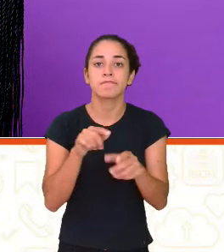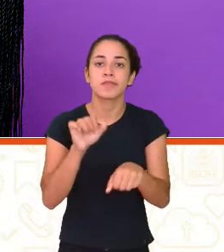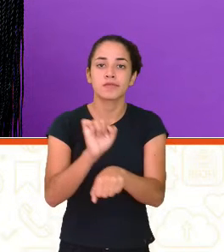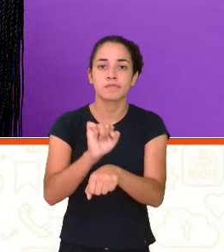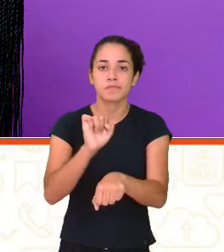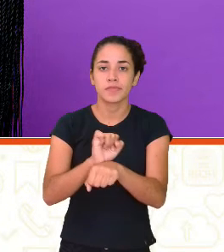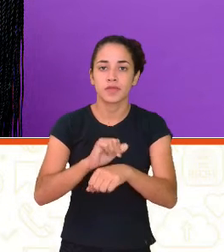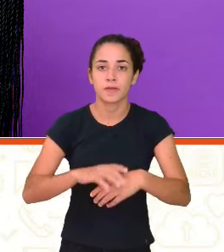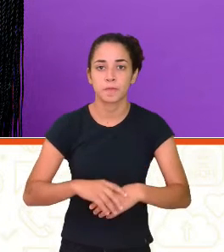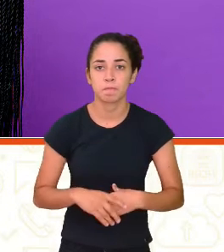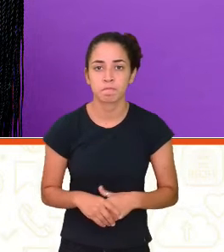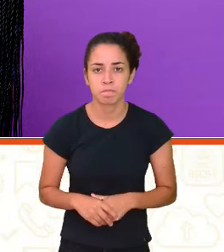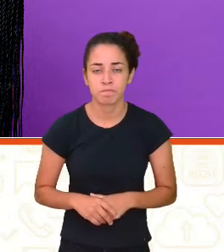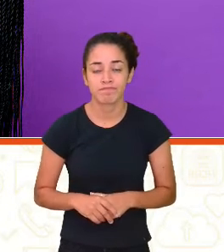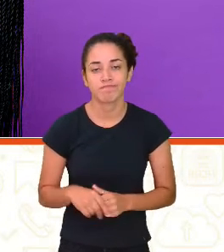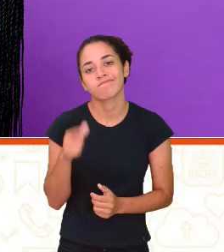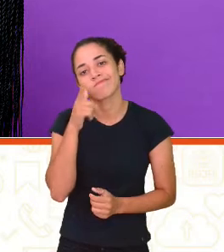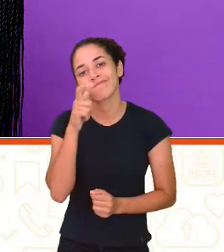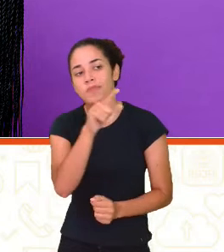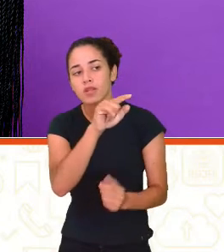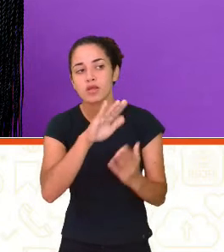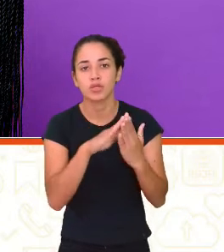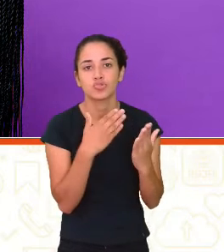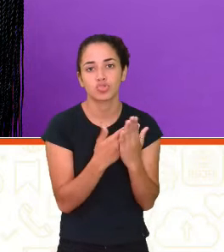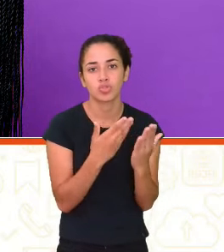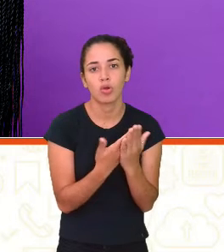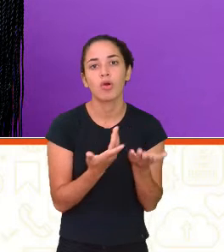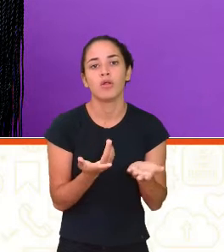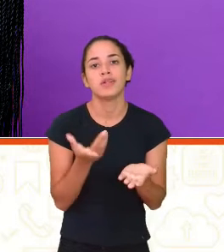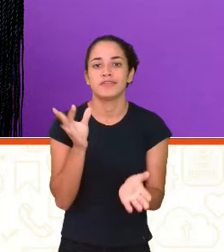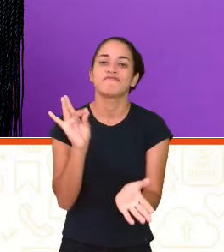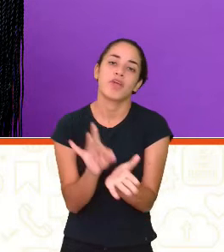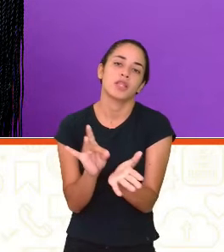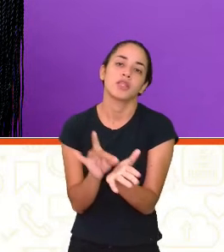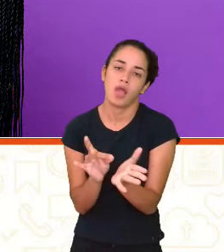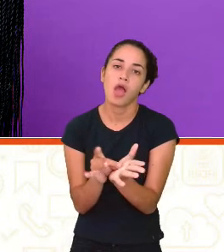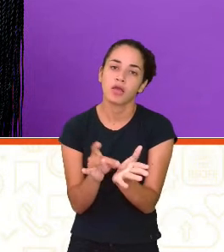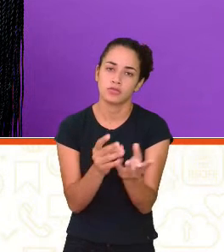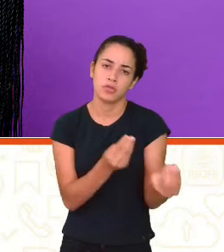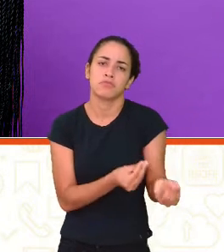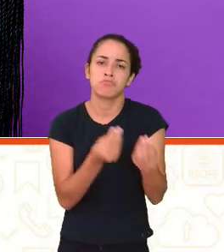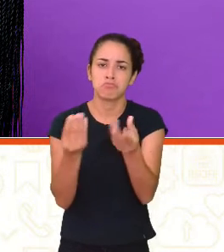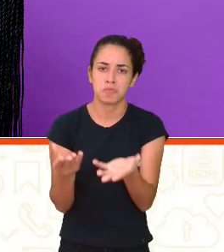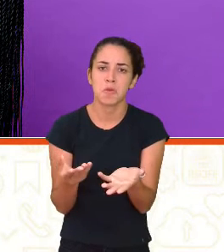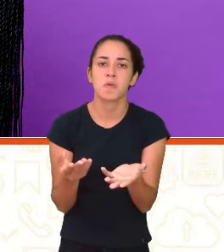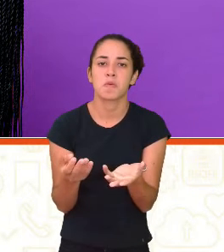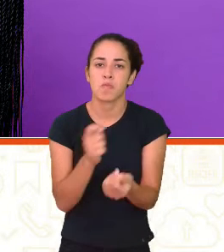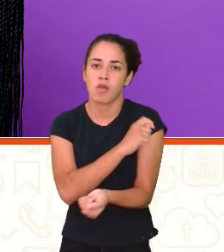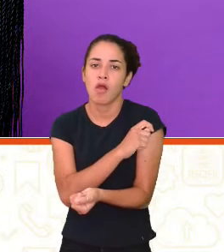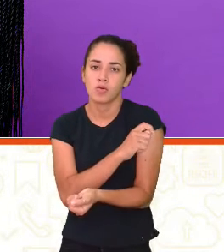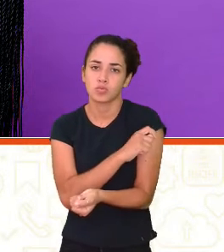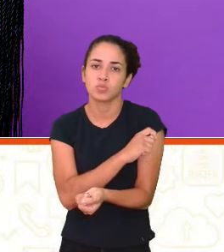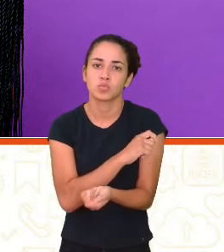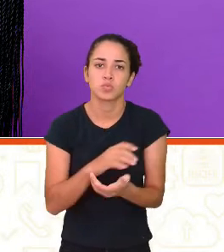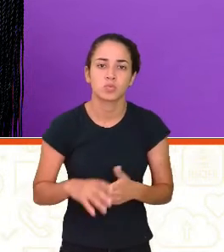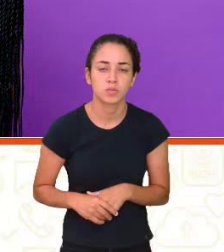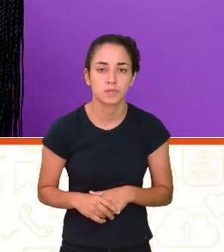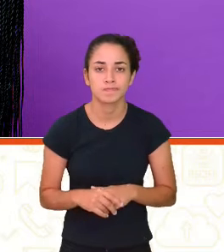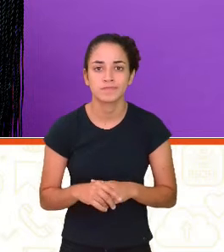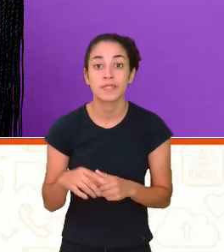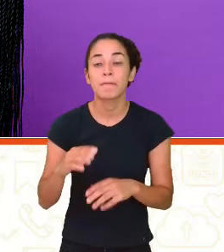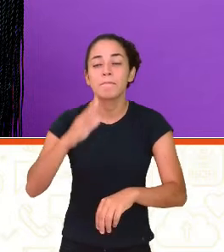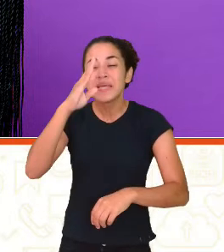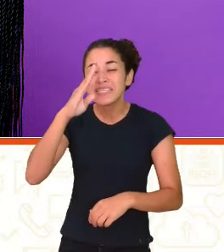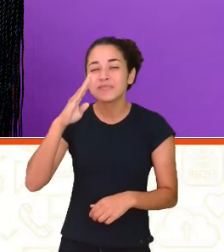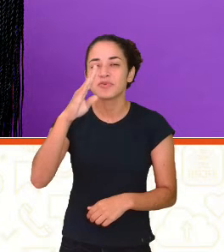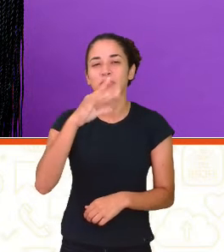esperar. É interessante que a escola, de verdade, ela oferece tudo isso, principalmente quando tem aquela professora que